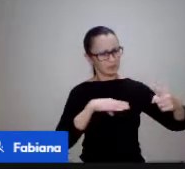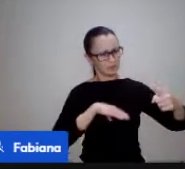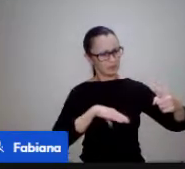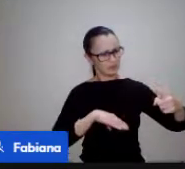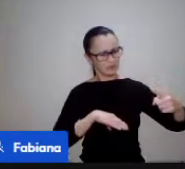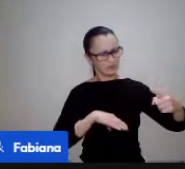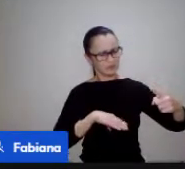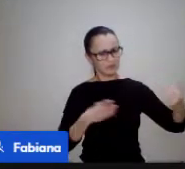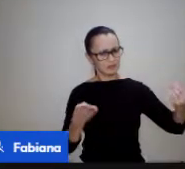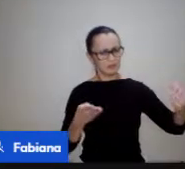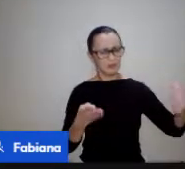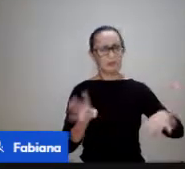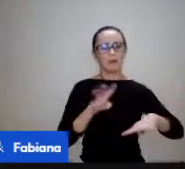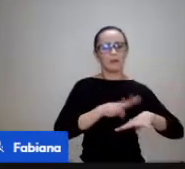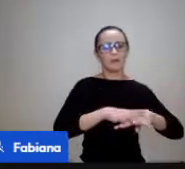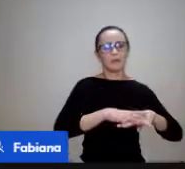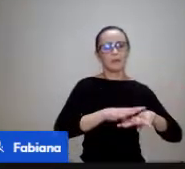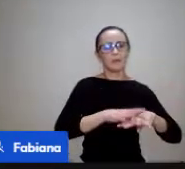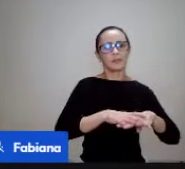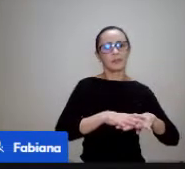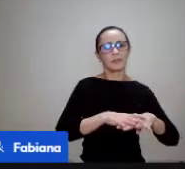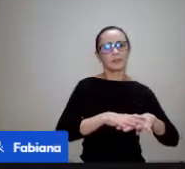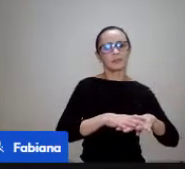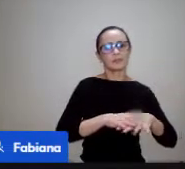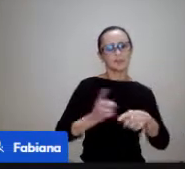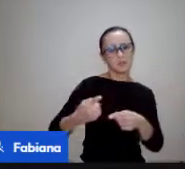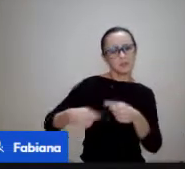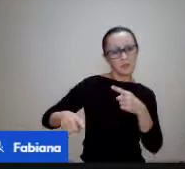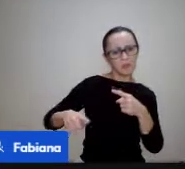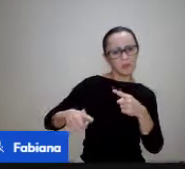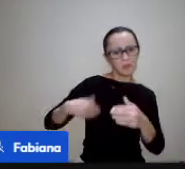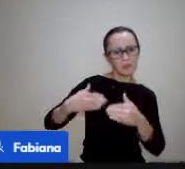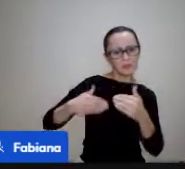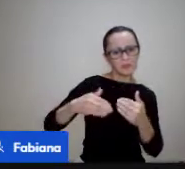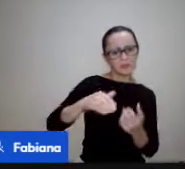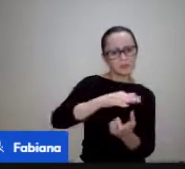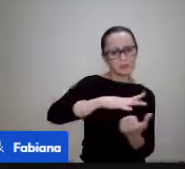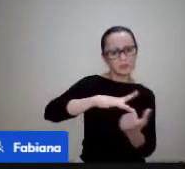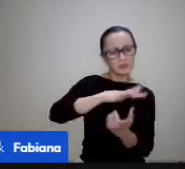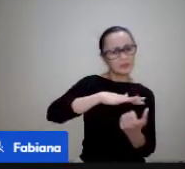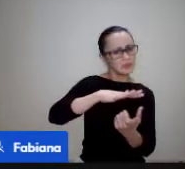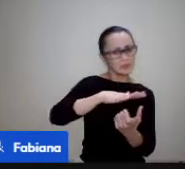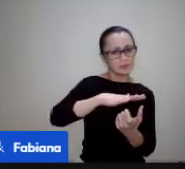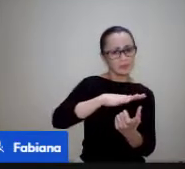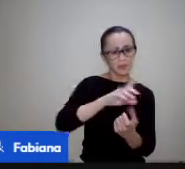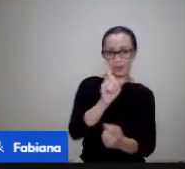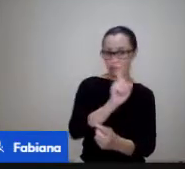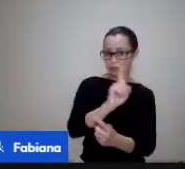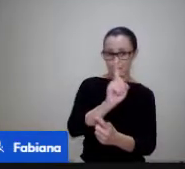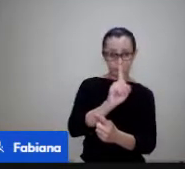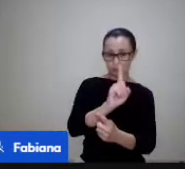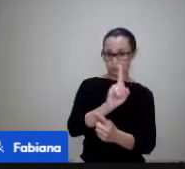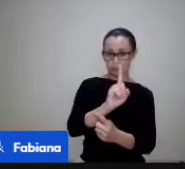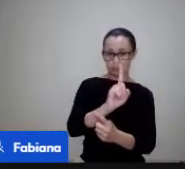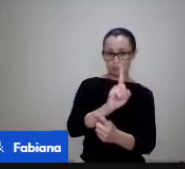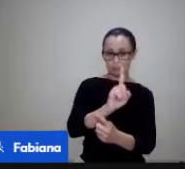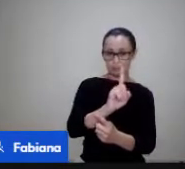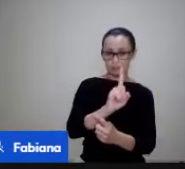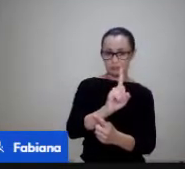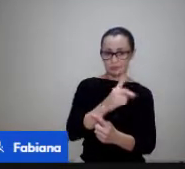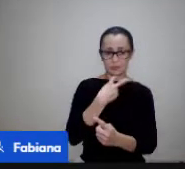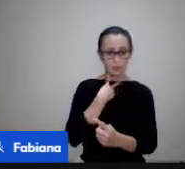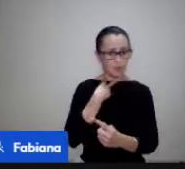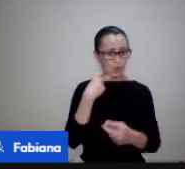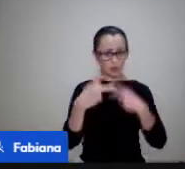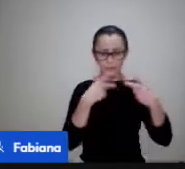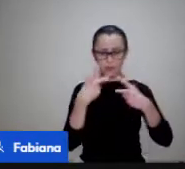dizer que a matemática não é parte de um processo de letramento? Não, porque a matemática, assim como a